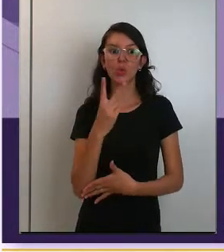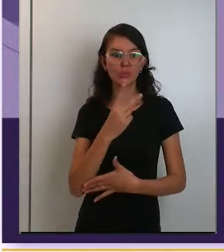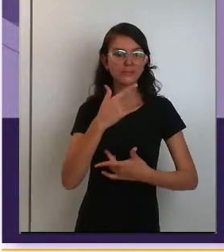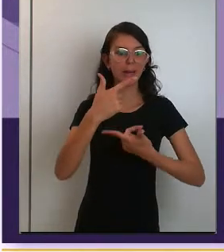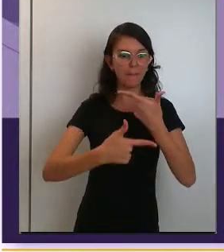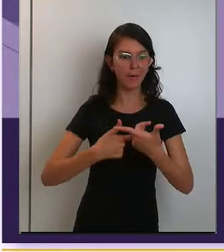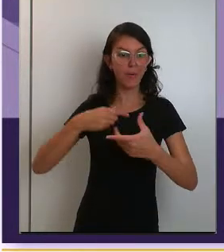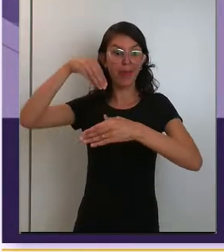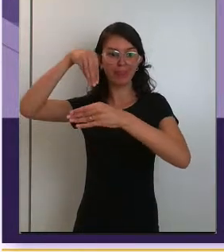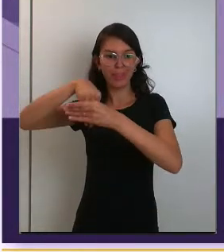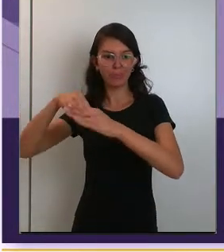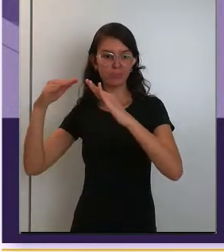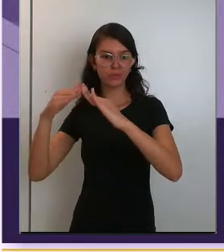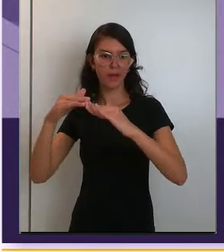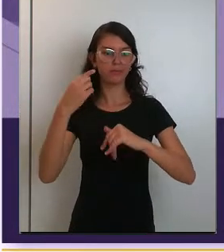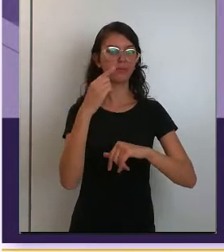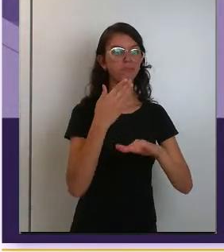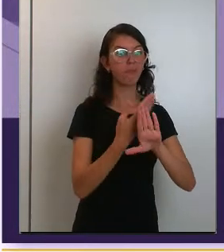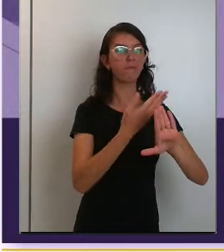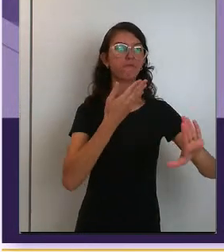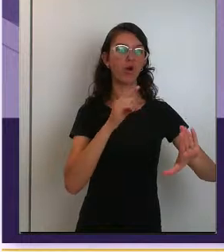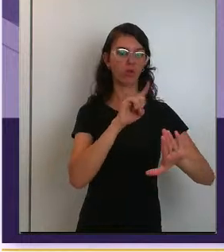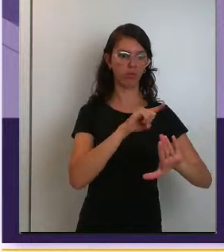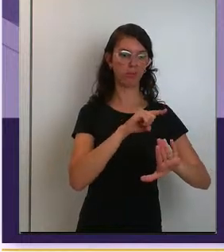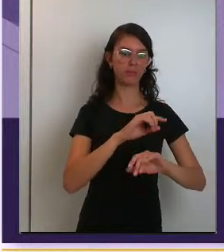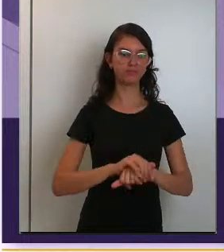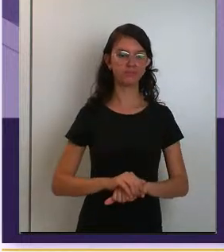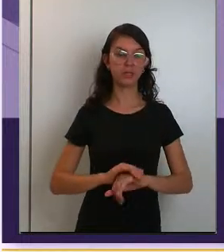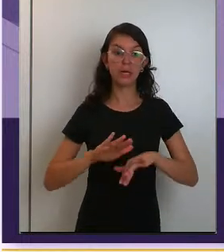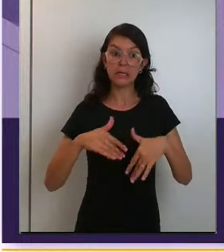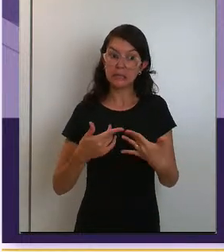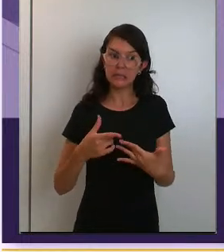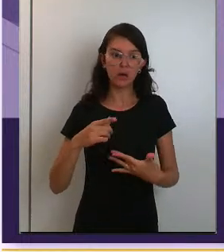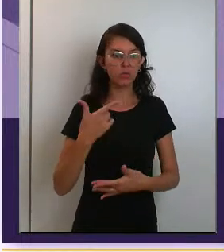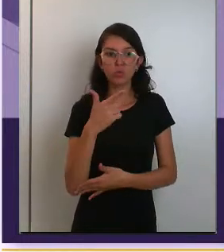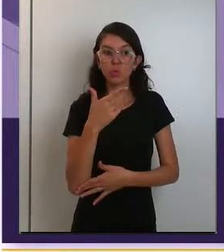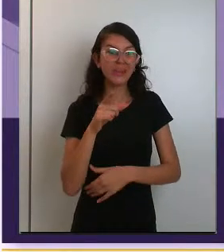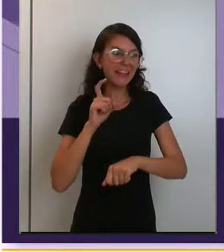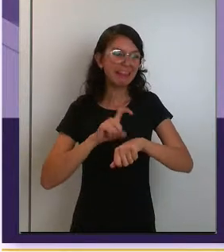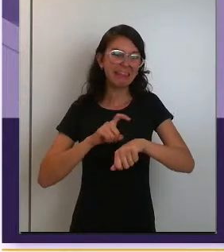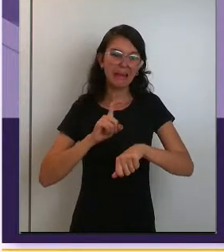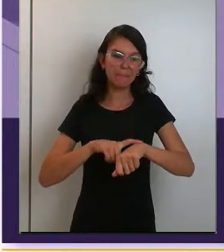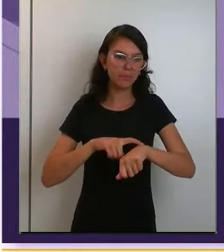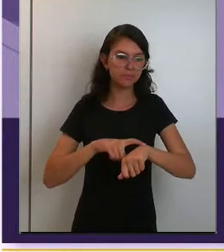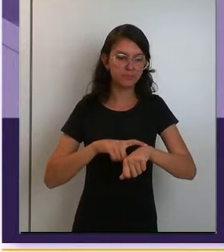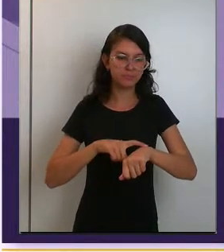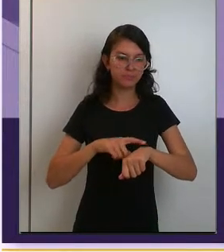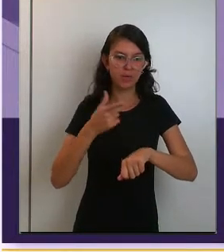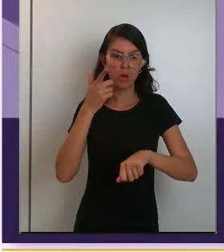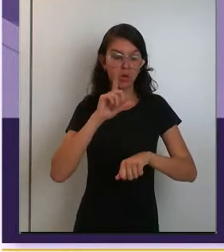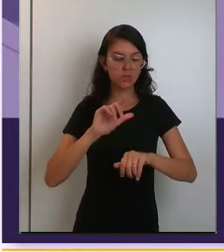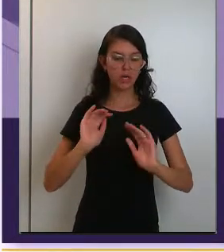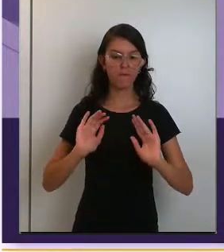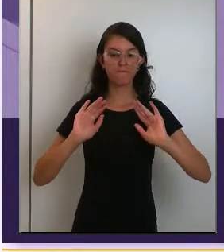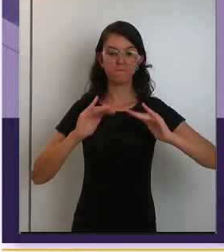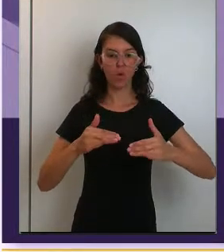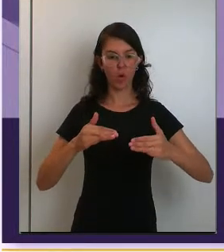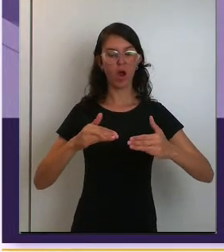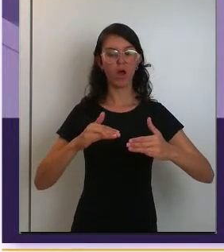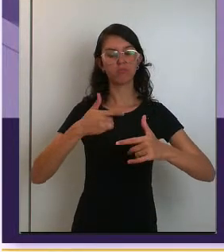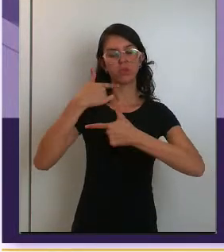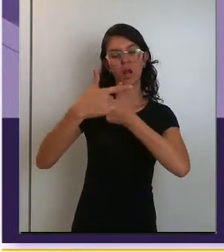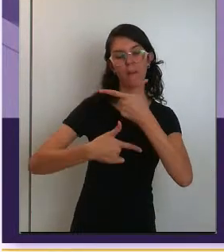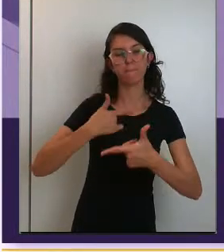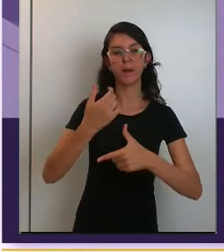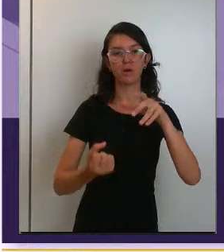dentro e fora de casa. Por isso, ela acaba tendo menos tempo do que os homens para se dedicar ao trabalho produtivo. Por isso,